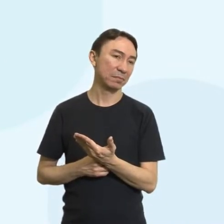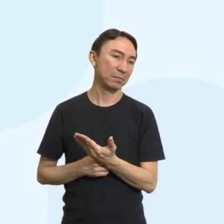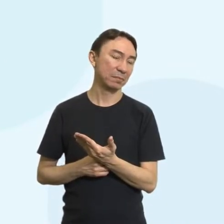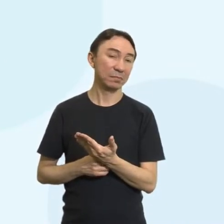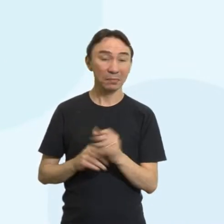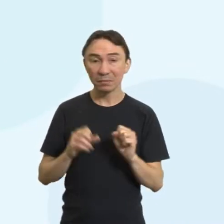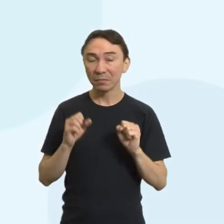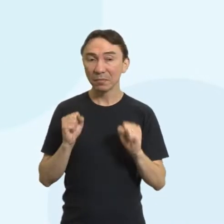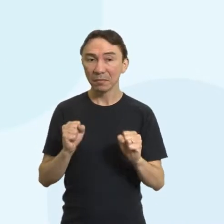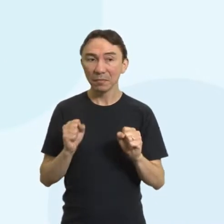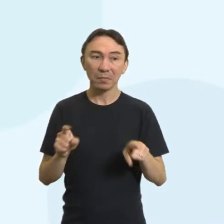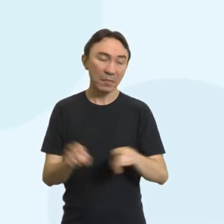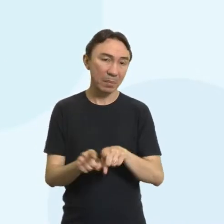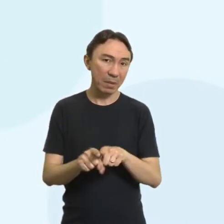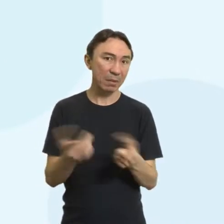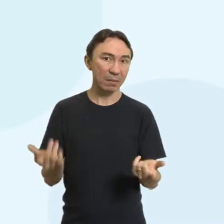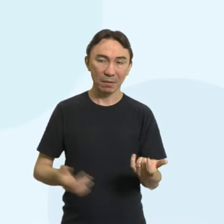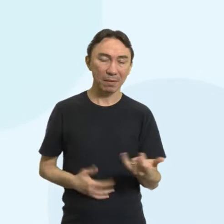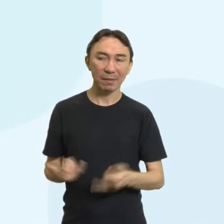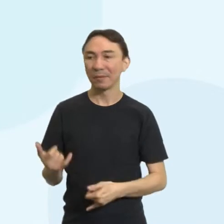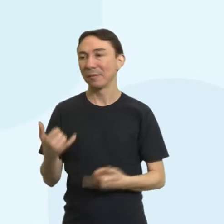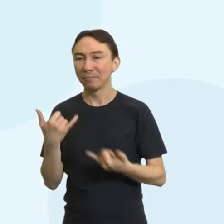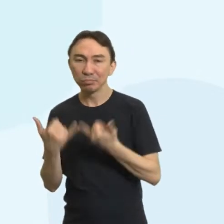com momentos de lazer, né?